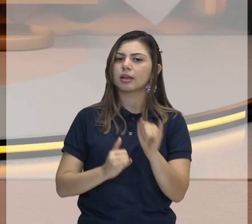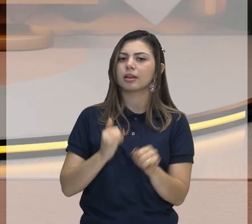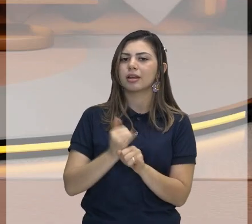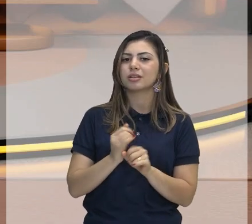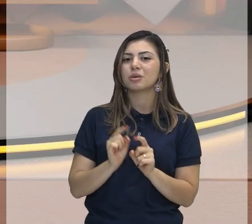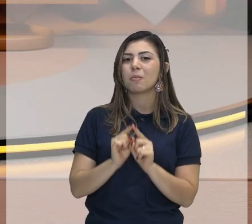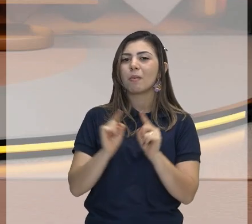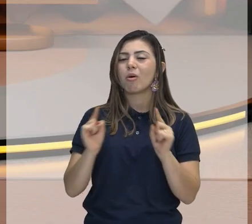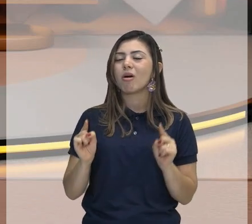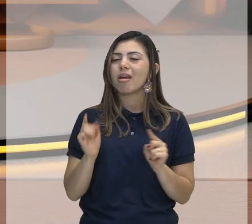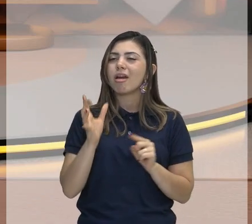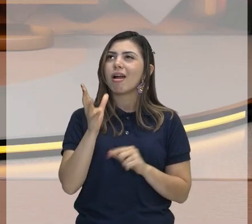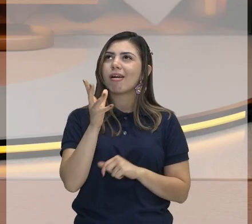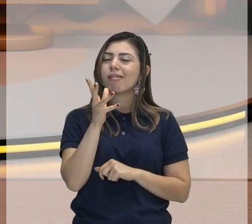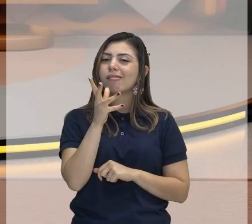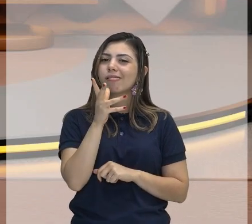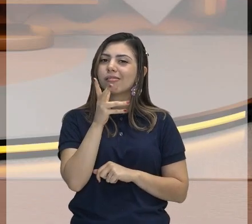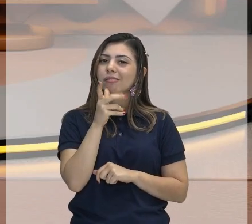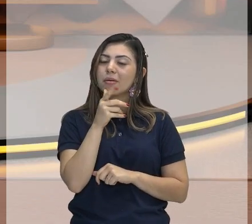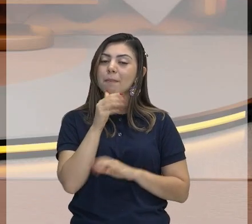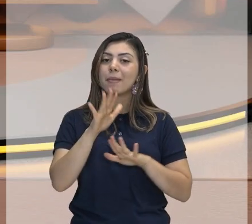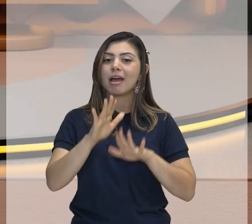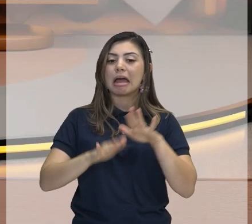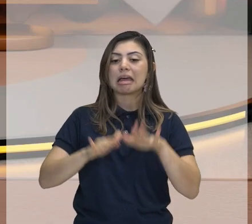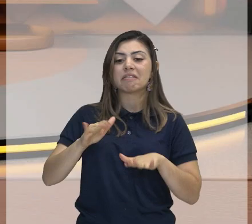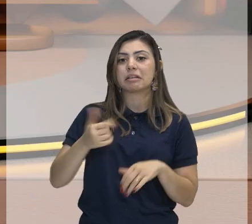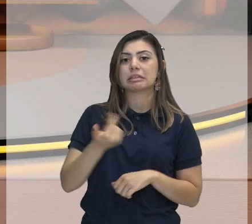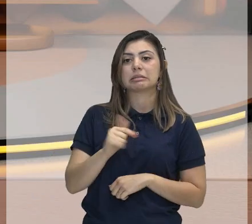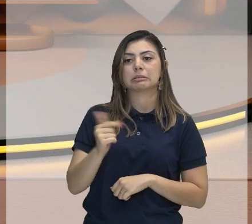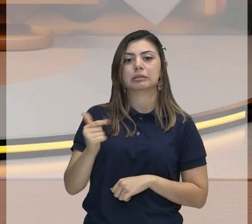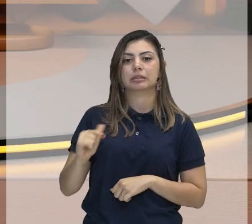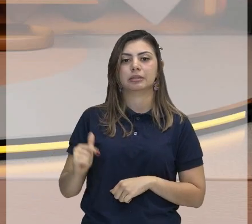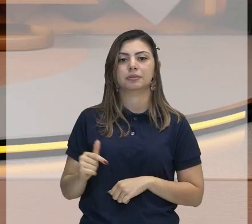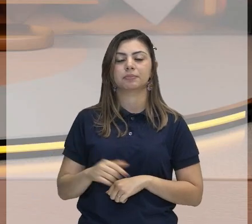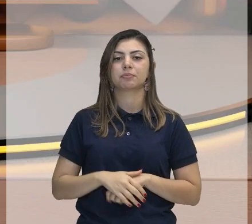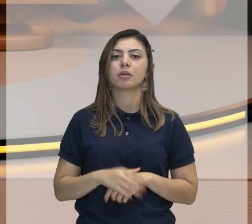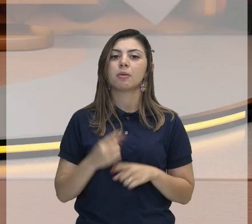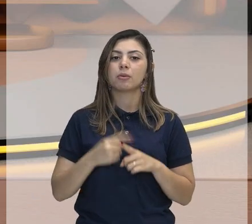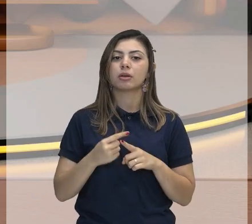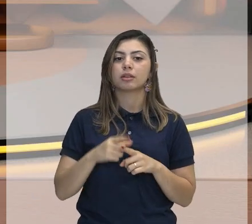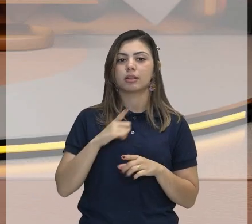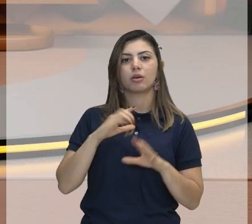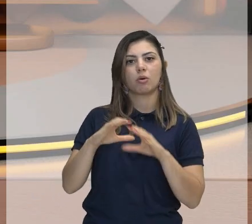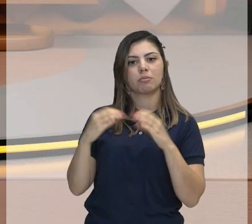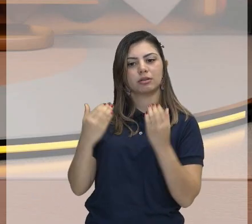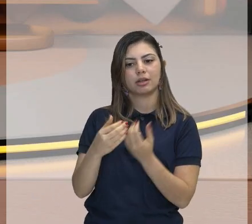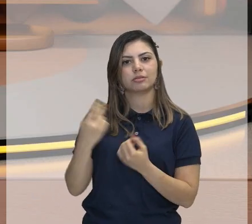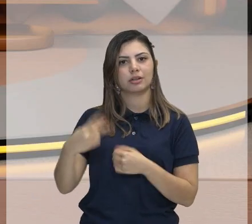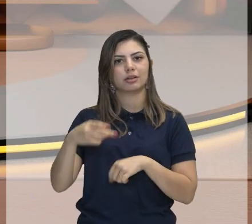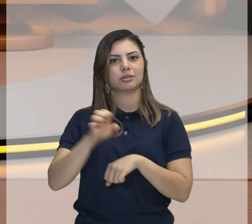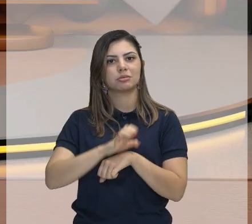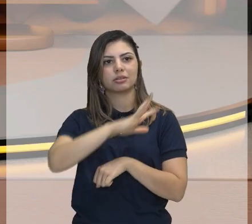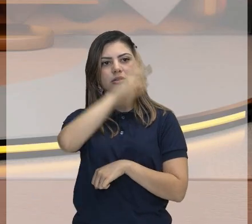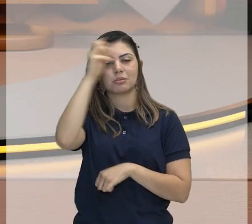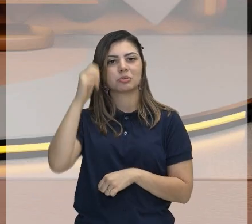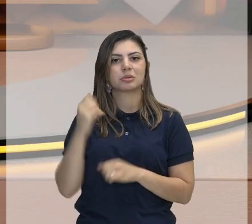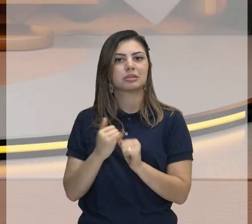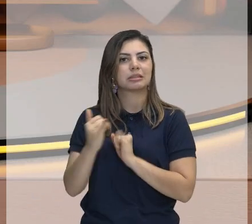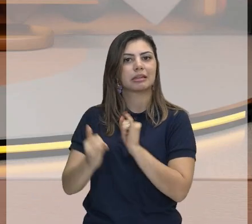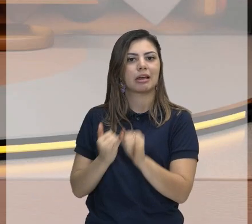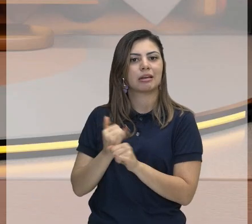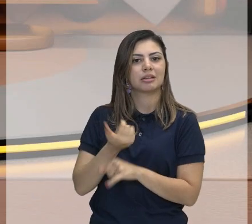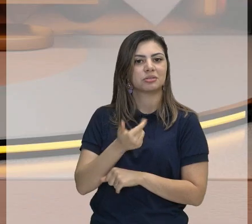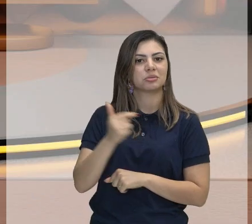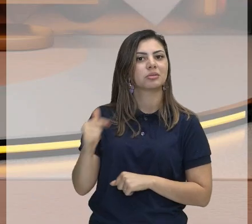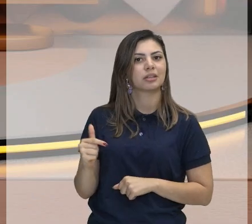um acesso lento ou inexistente. Temos comunidades no estado do Amazonas que ainda não estão interligadas por via